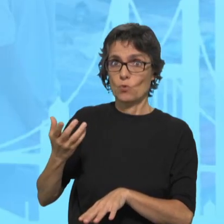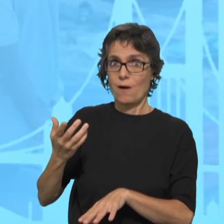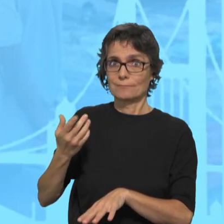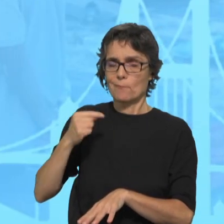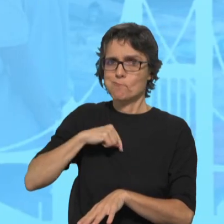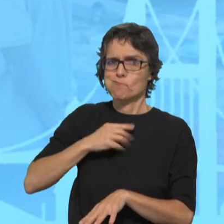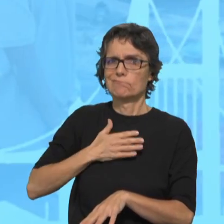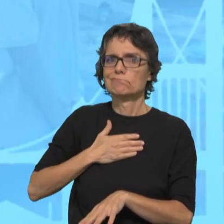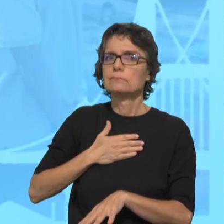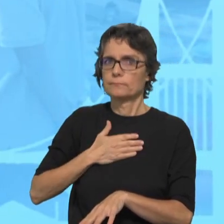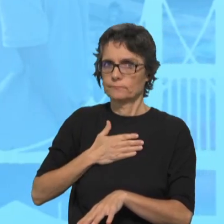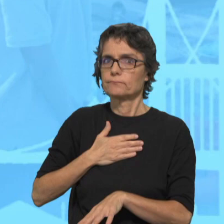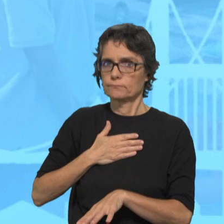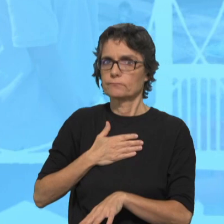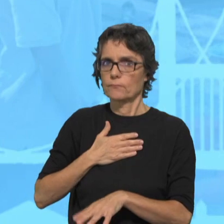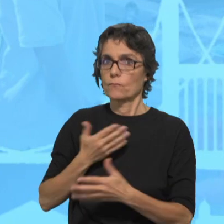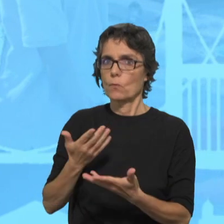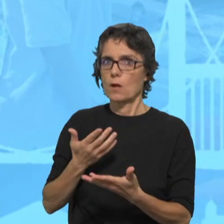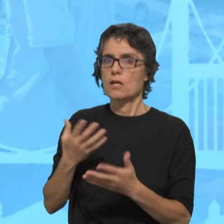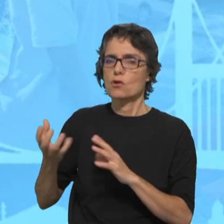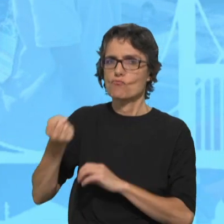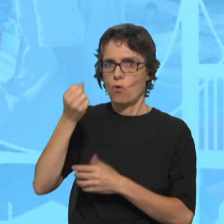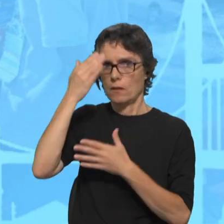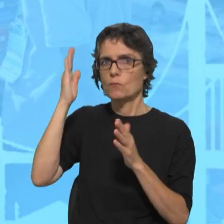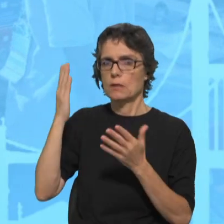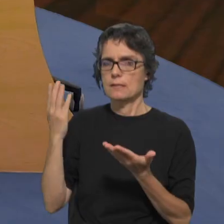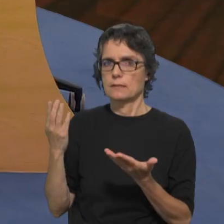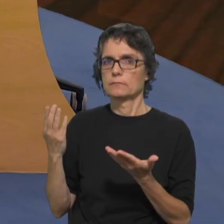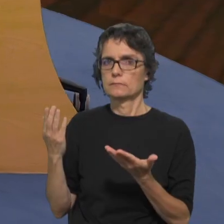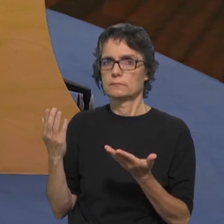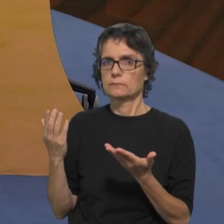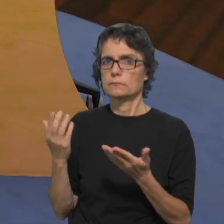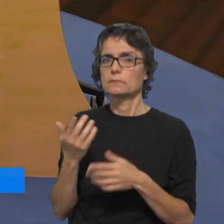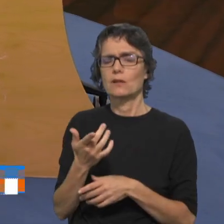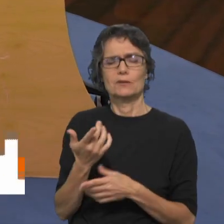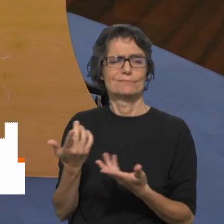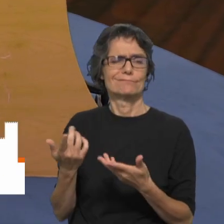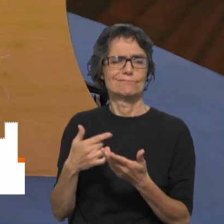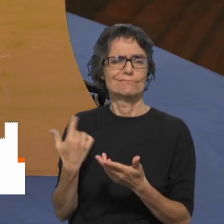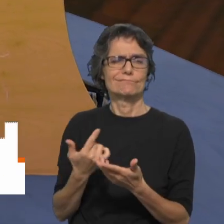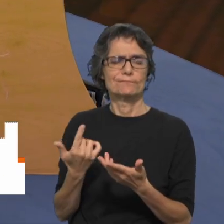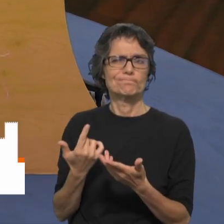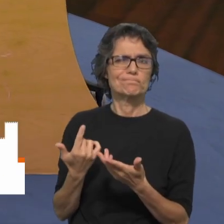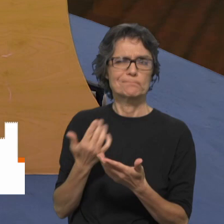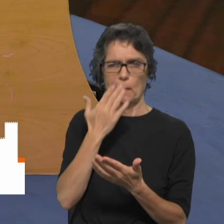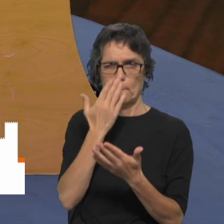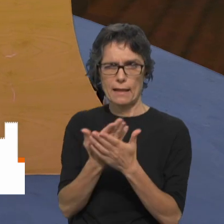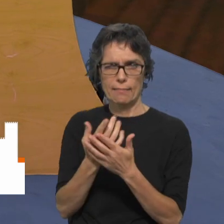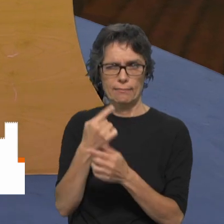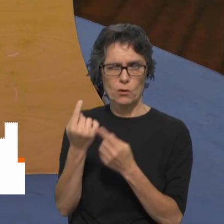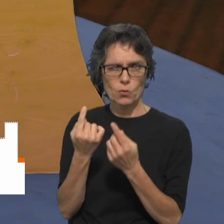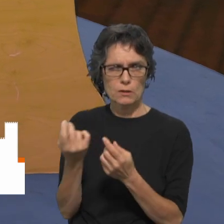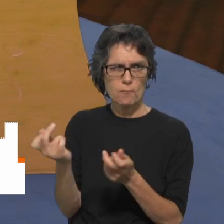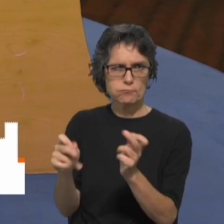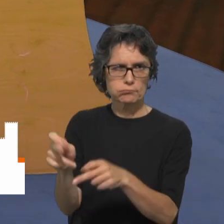vivida do que foi esta conquista democrática. E começamos também a assistir a outros fenómenos, que é